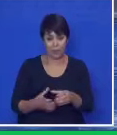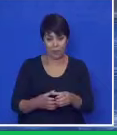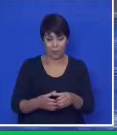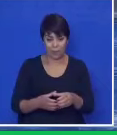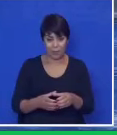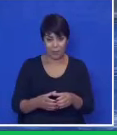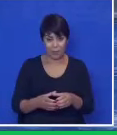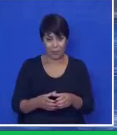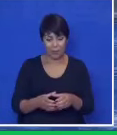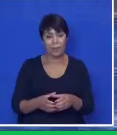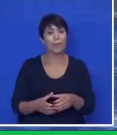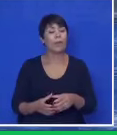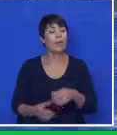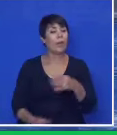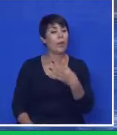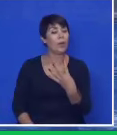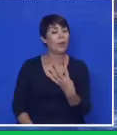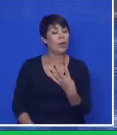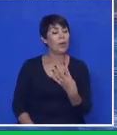Bola verde, número